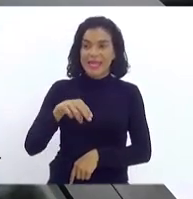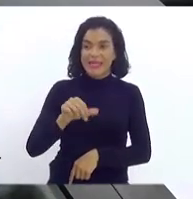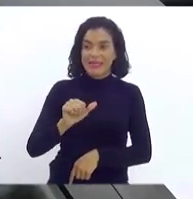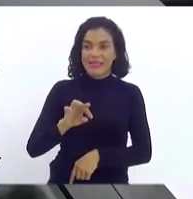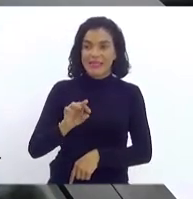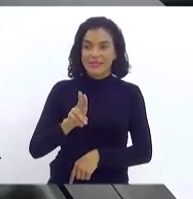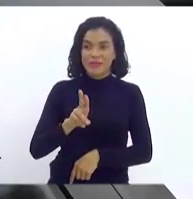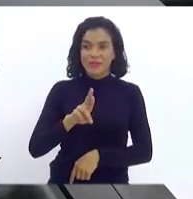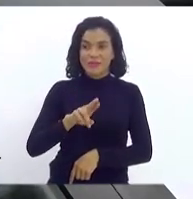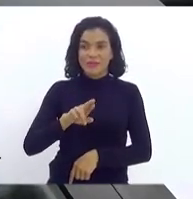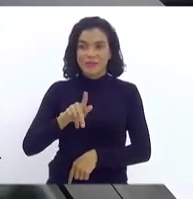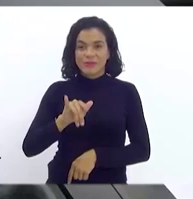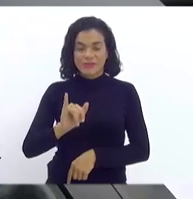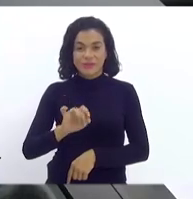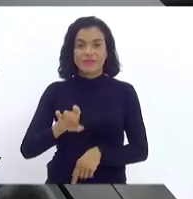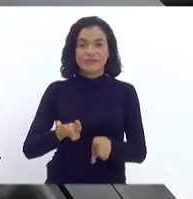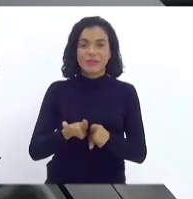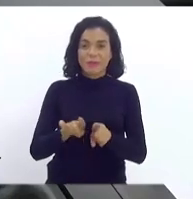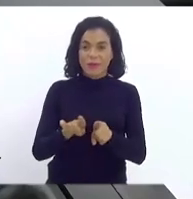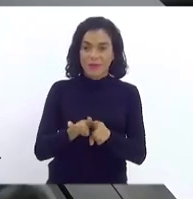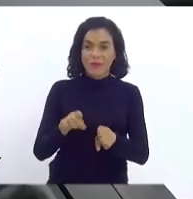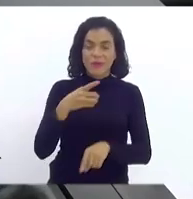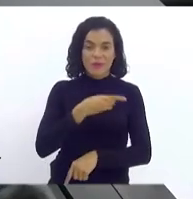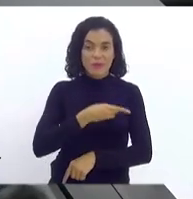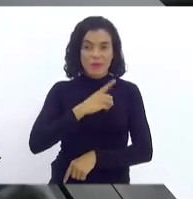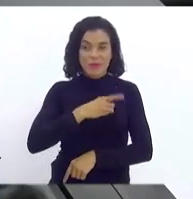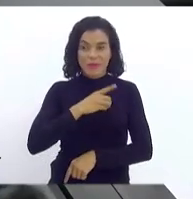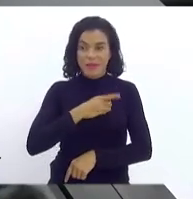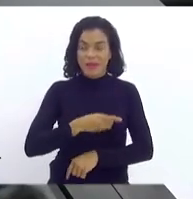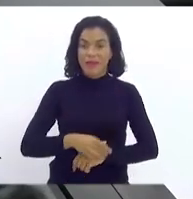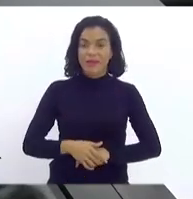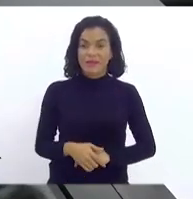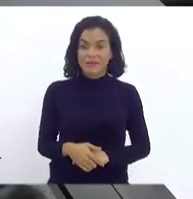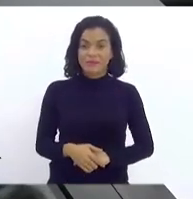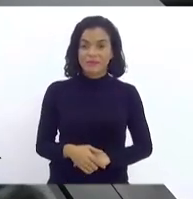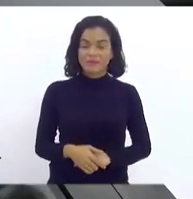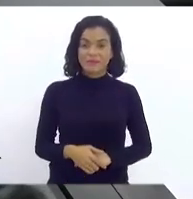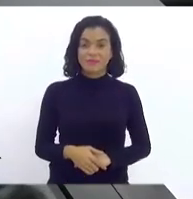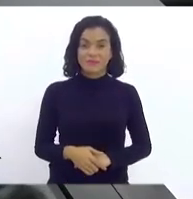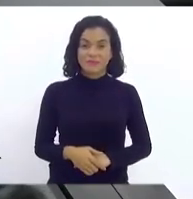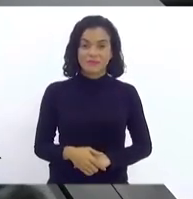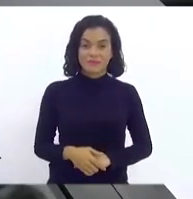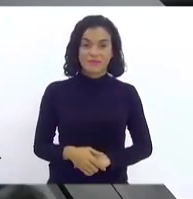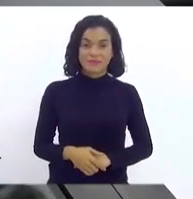bem-vinda. Delegado DDST também, muito bem-vindo.